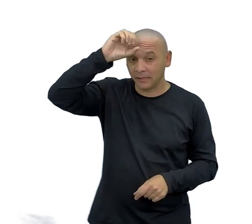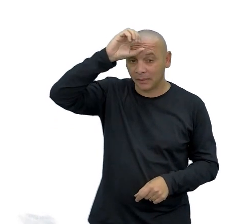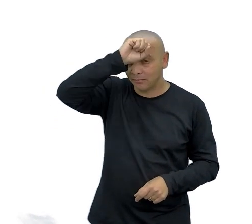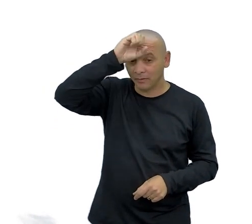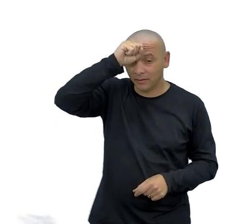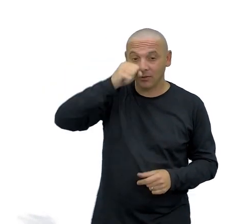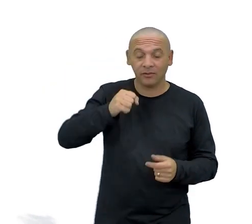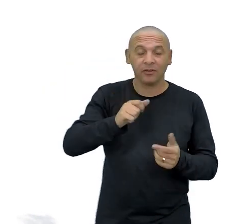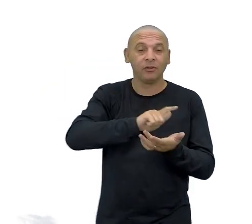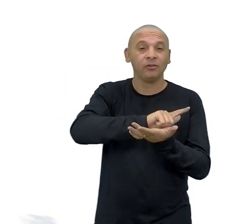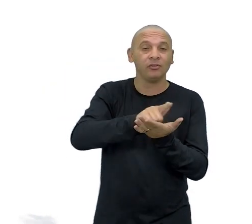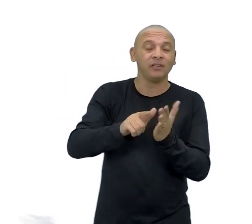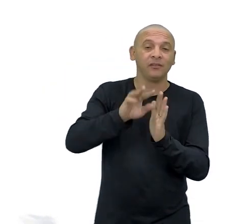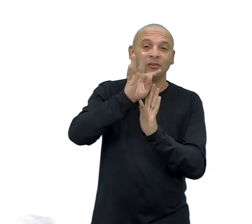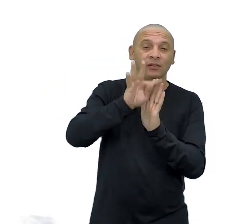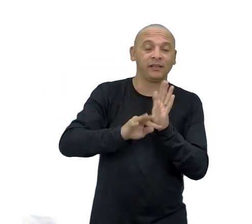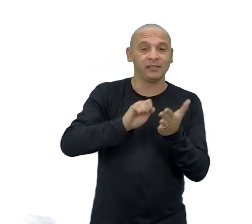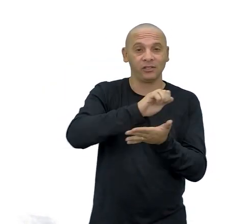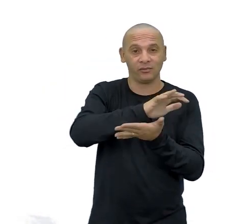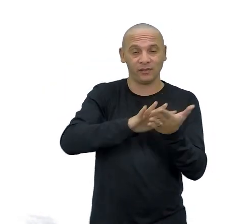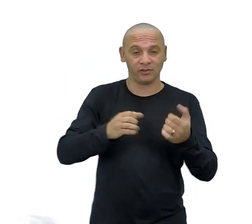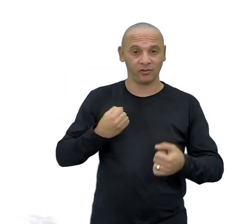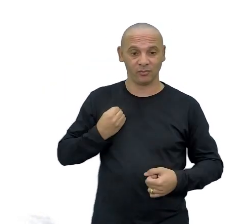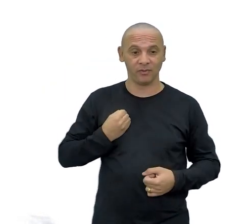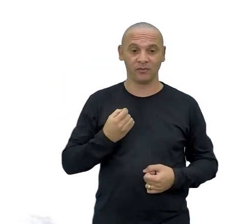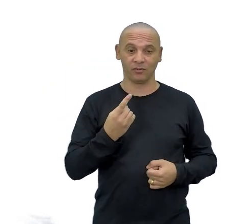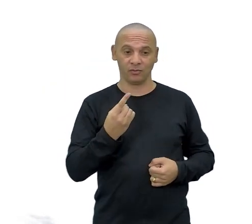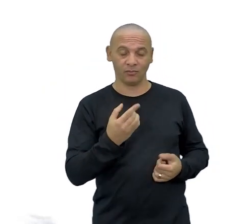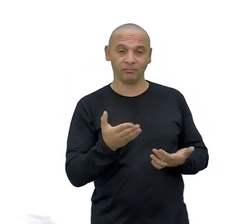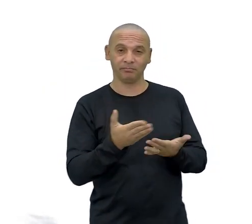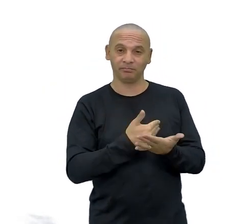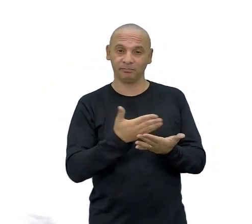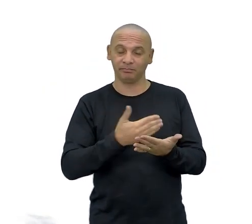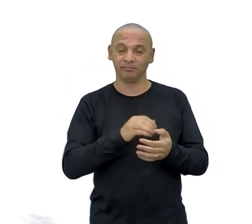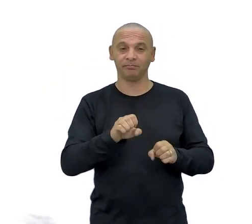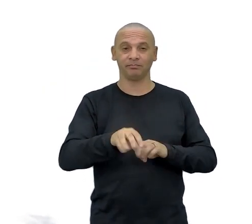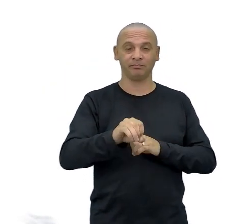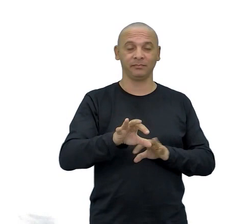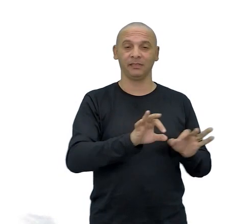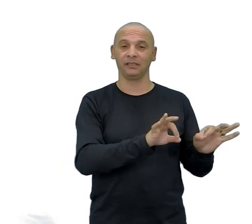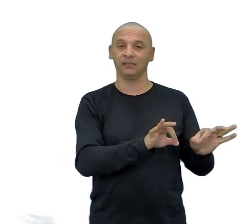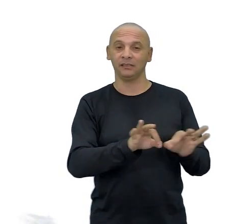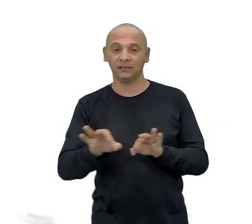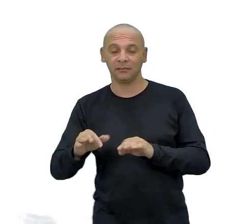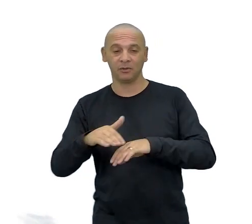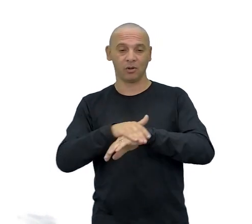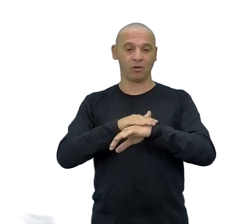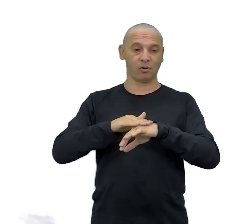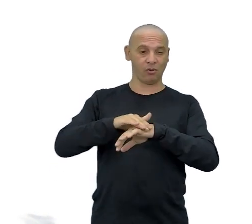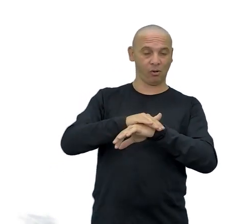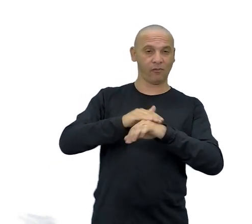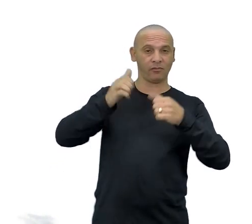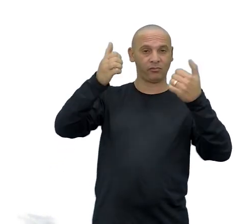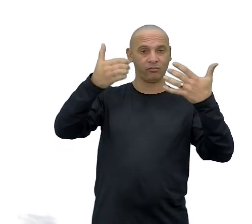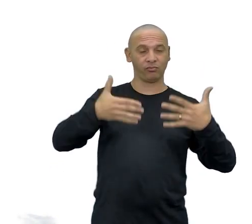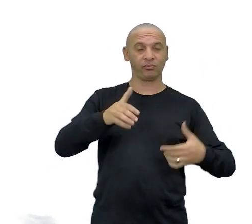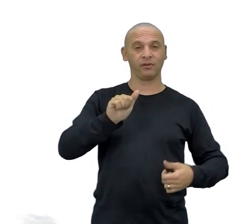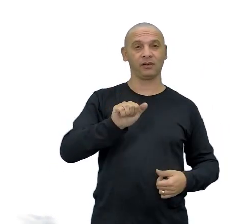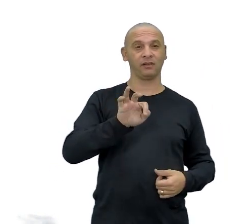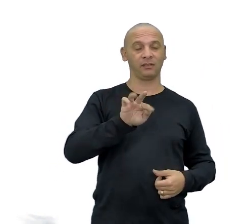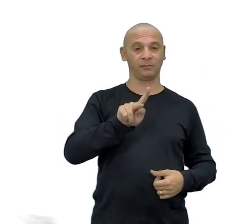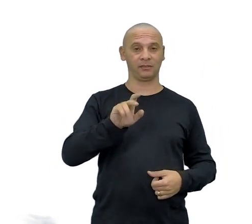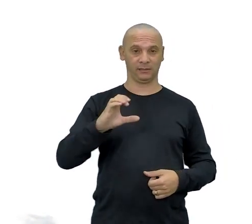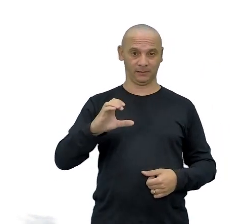com base nos gêneros textuais da sequência de atividade 1 do Aprender Sempre, a serem discutidas nos desdobramentos do planejamento